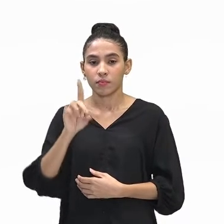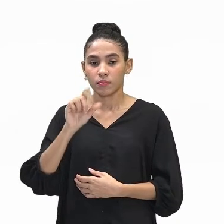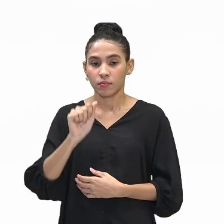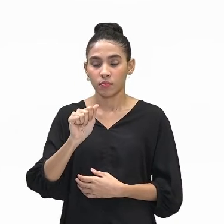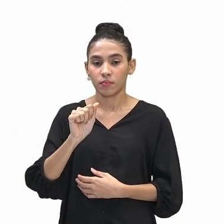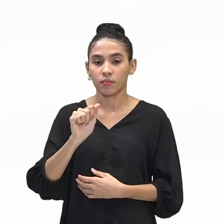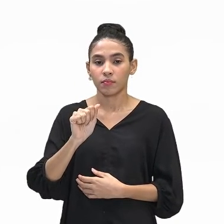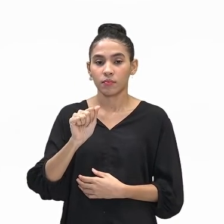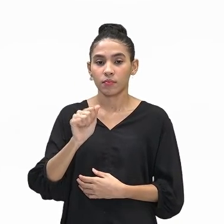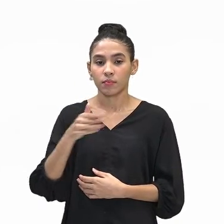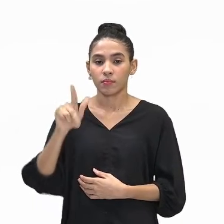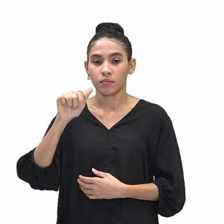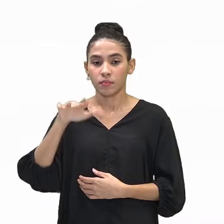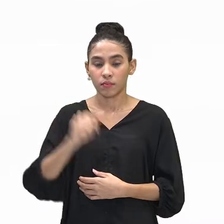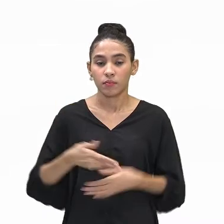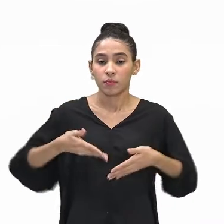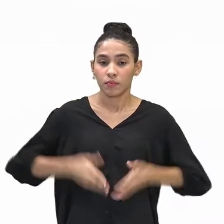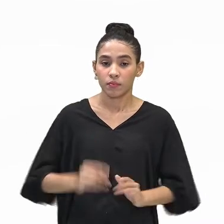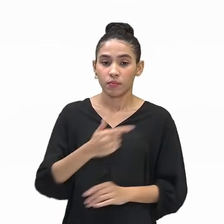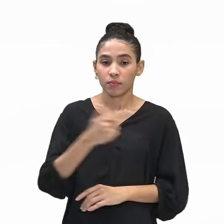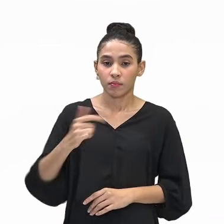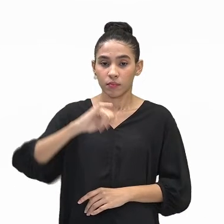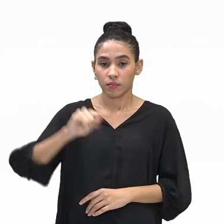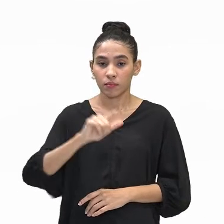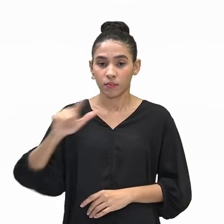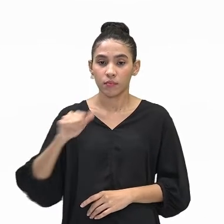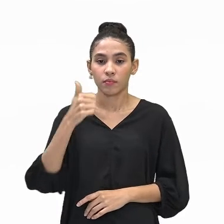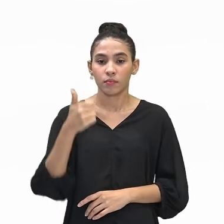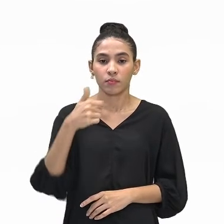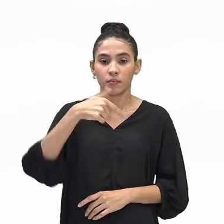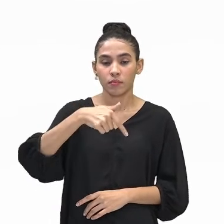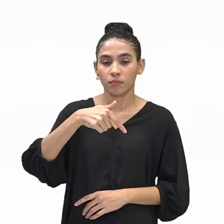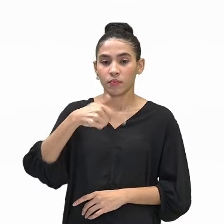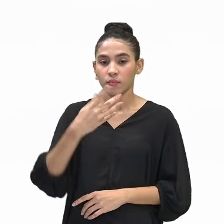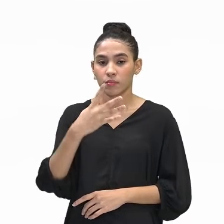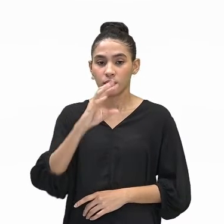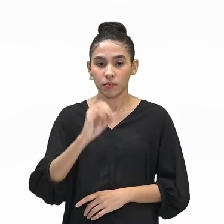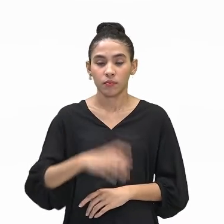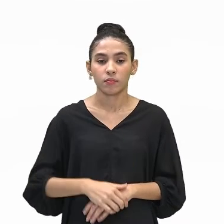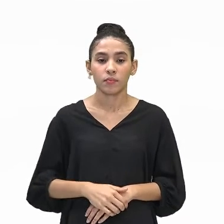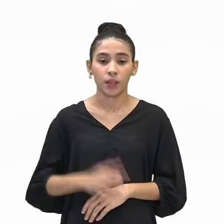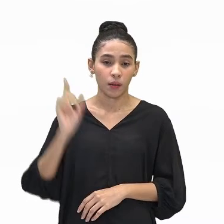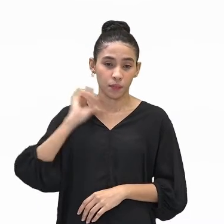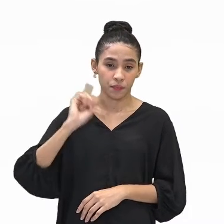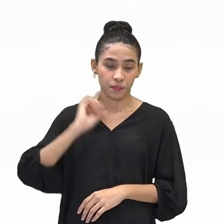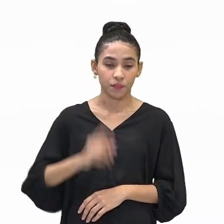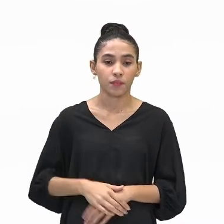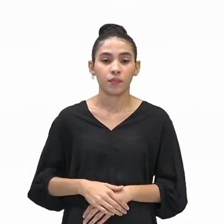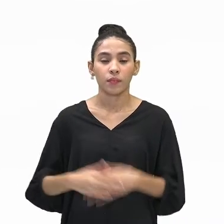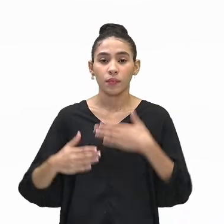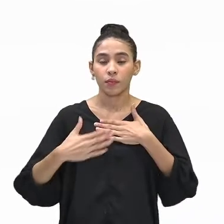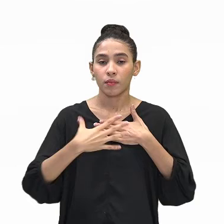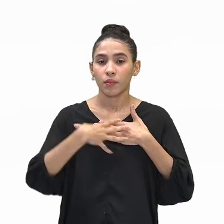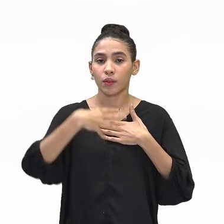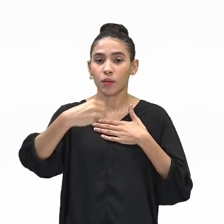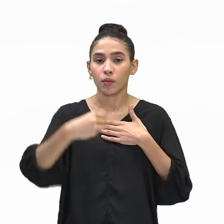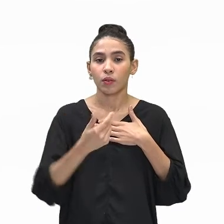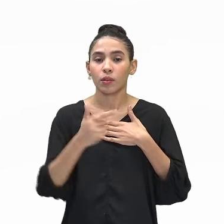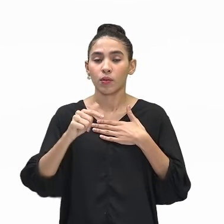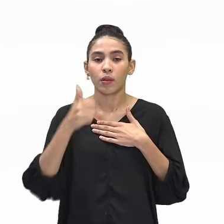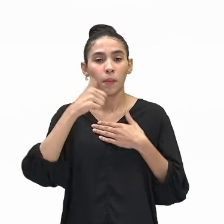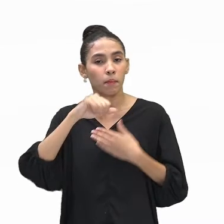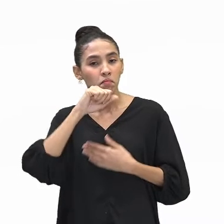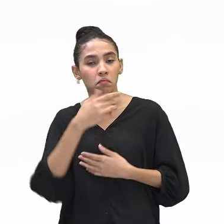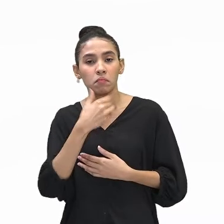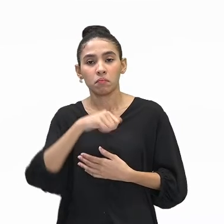dele. Nasceu em 22 de julho de 1740, em Tiradentes, Minas Gerais. Ficou órfão na infância, por esse